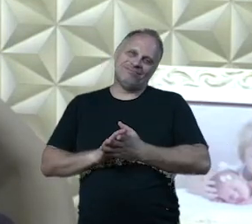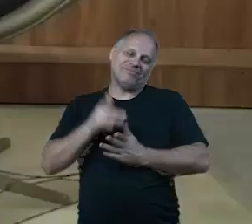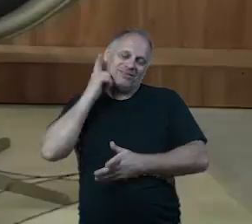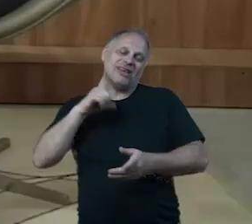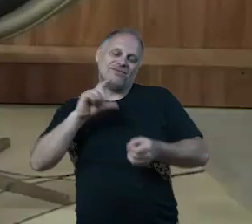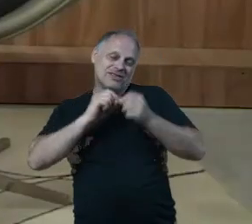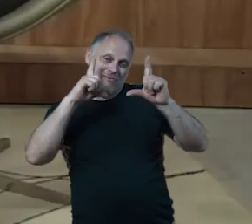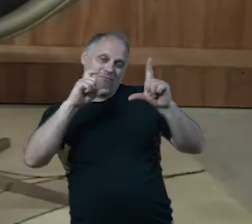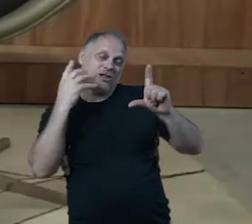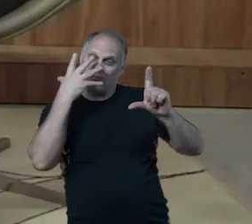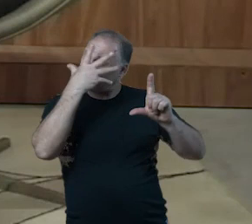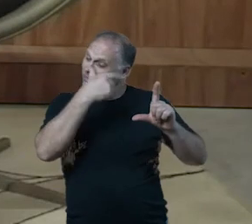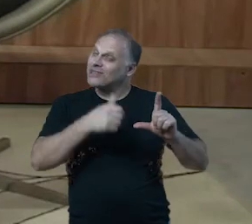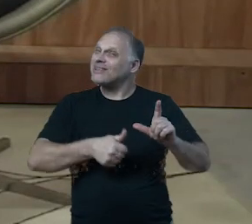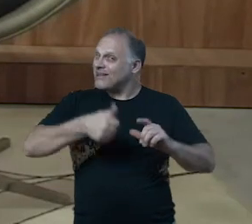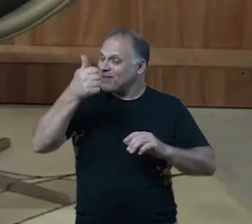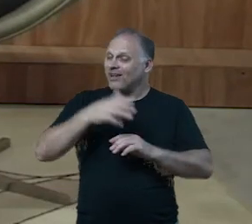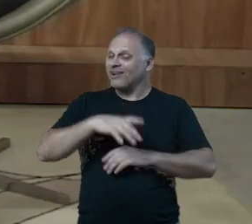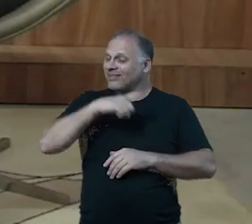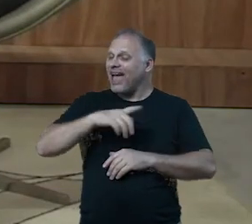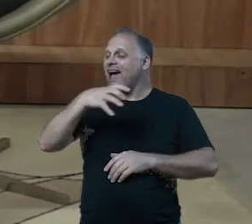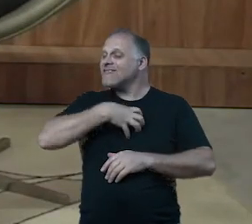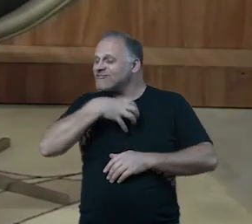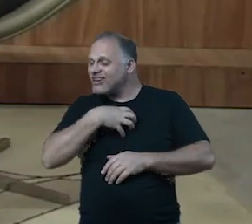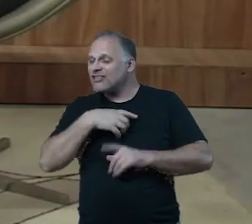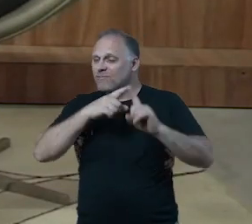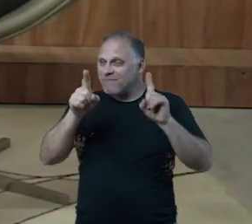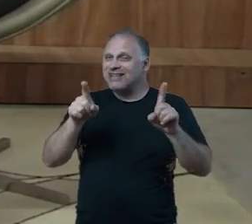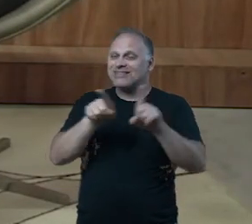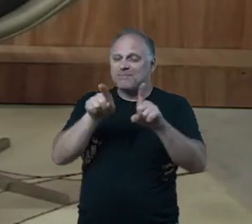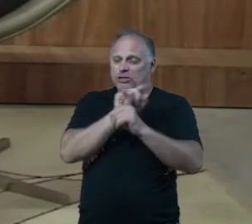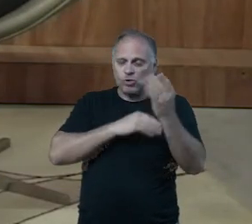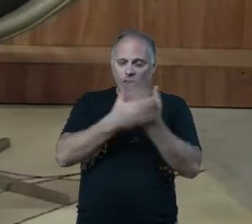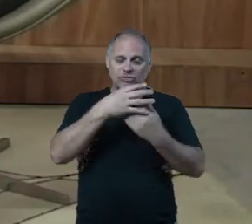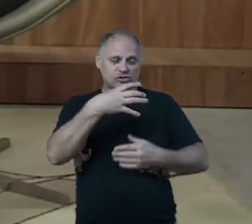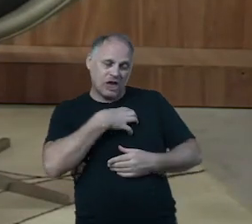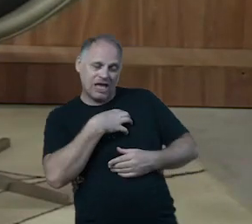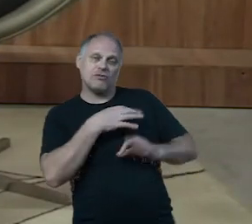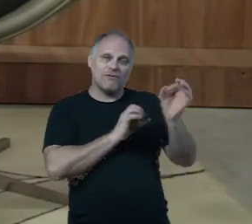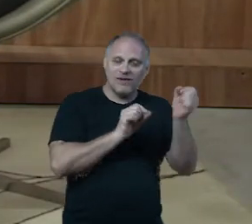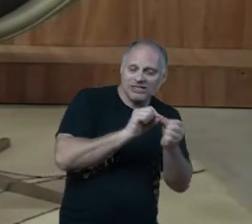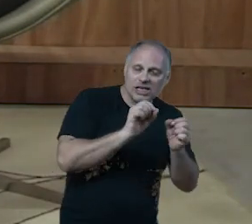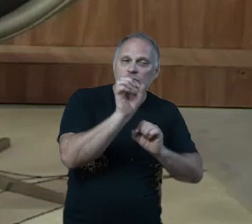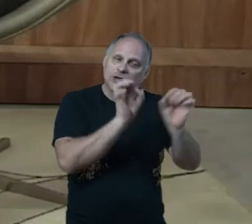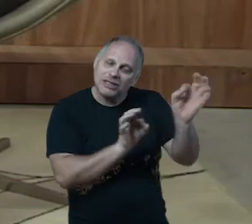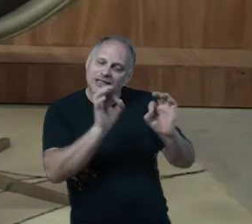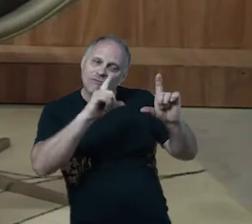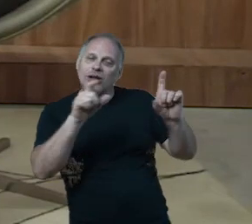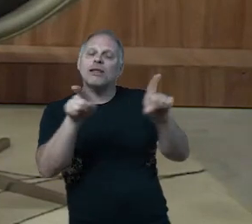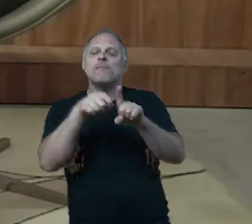e saiam fotos mais bonitas, assim. Então, tem algumas técnicas, mas eu acho que além da técnica, tu precisa